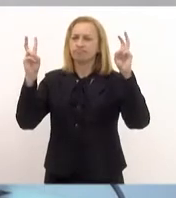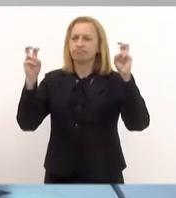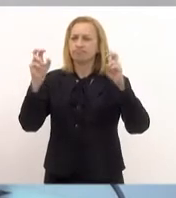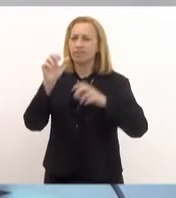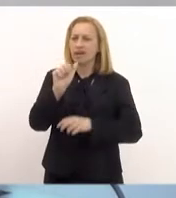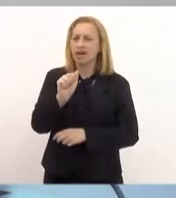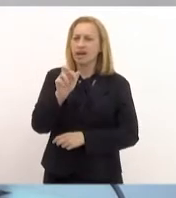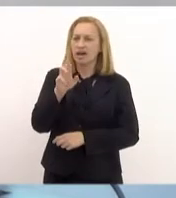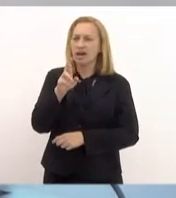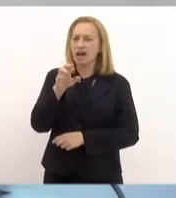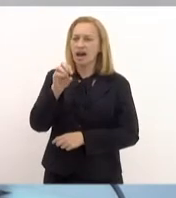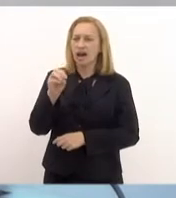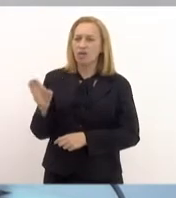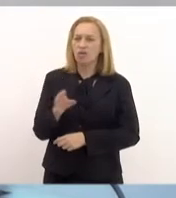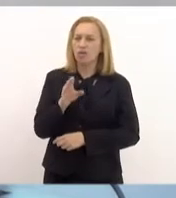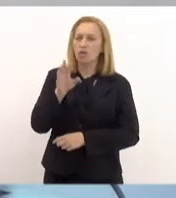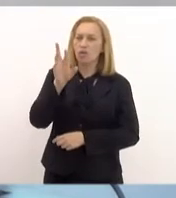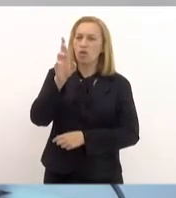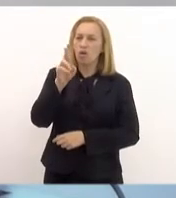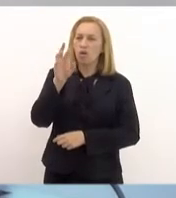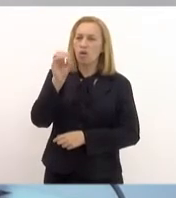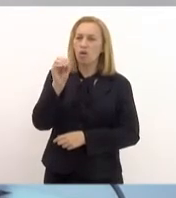Arco Rodoviário,